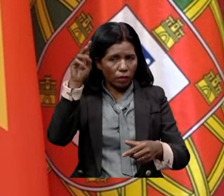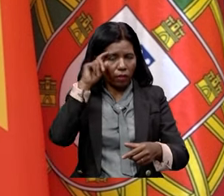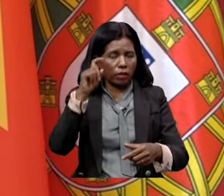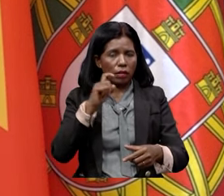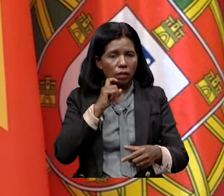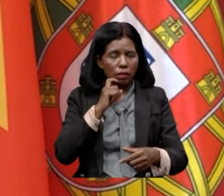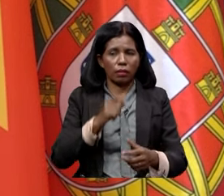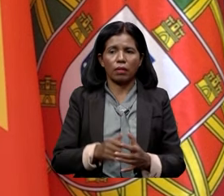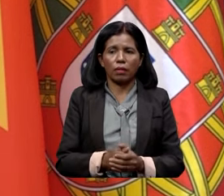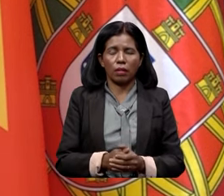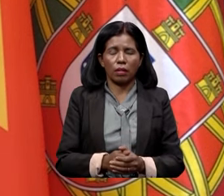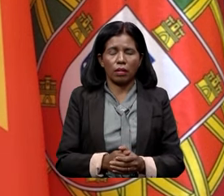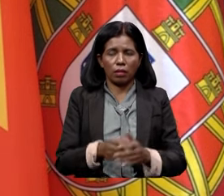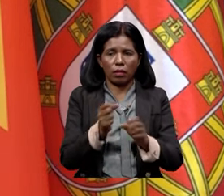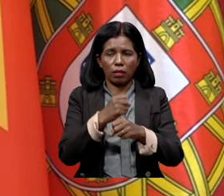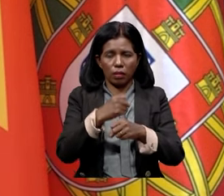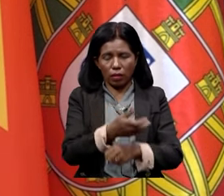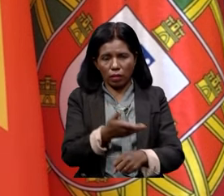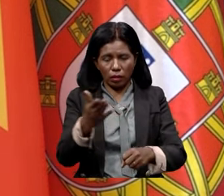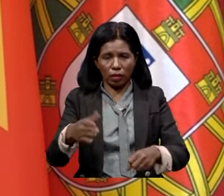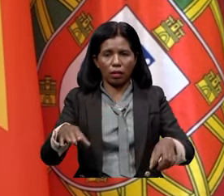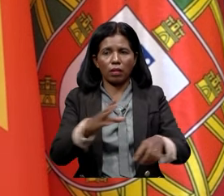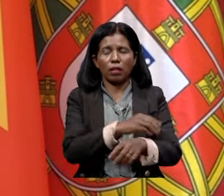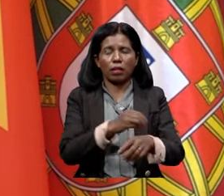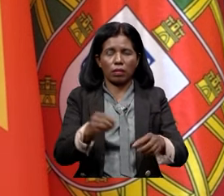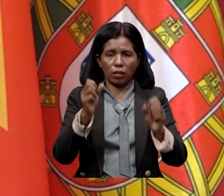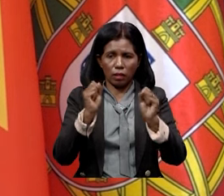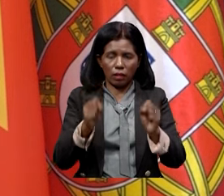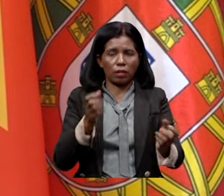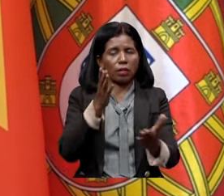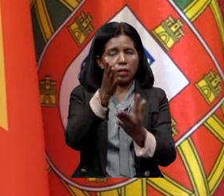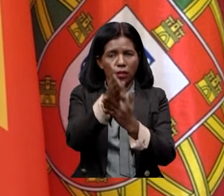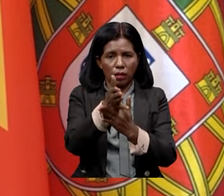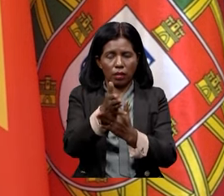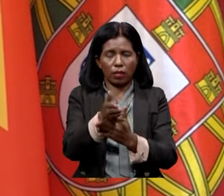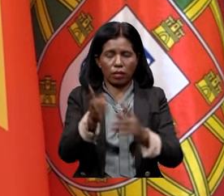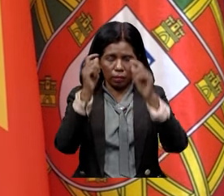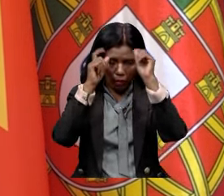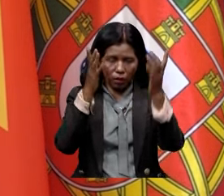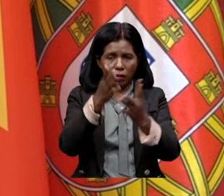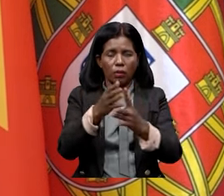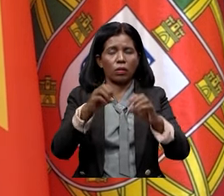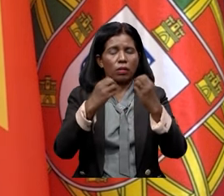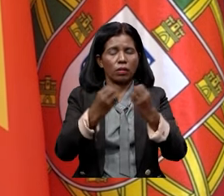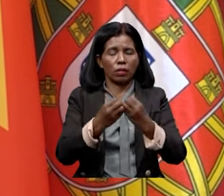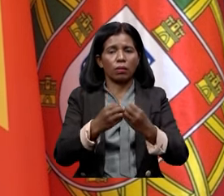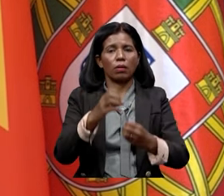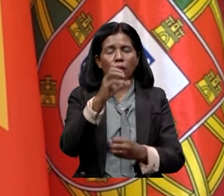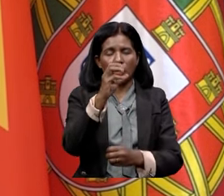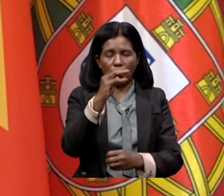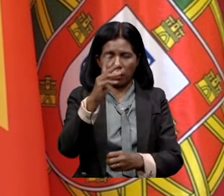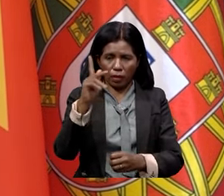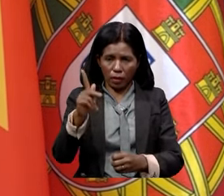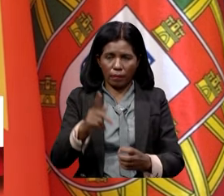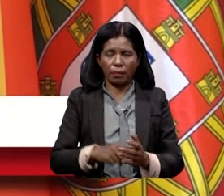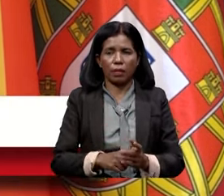por, já no seu mandato, ter concluído a adesão de Timor-Leste à Organização Mundial do Comércio e de